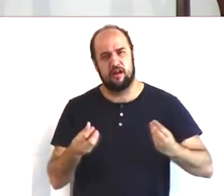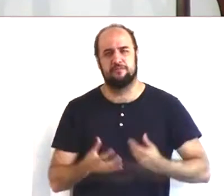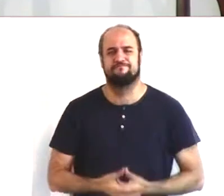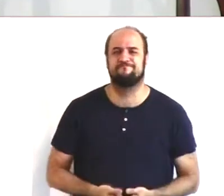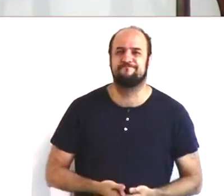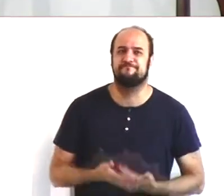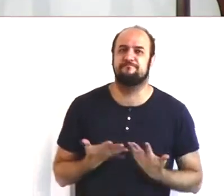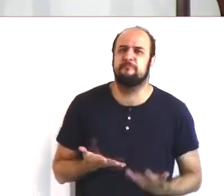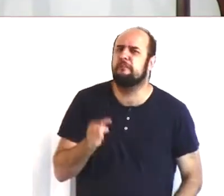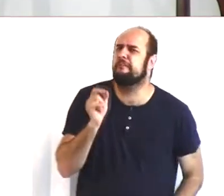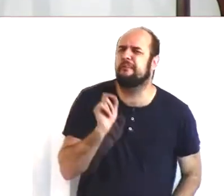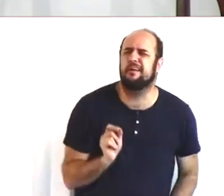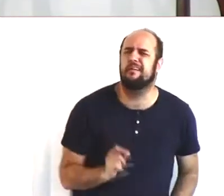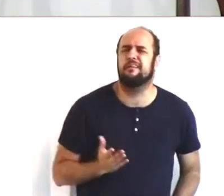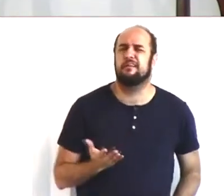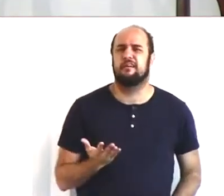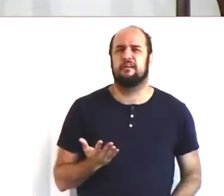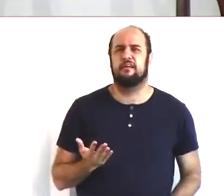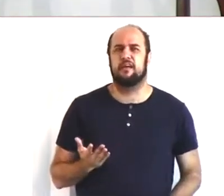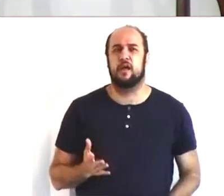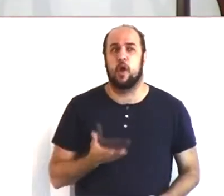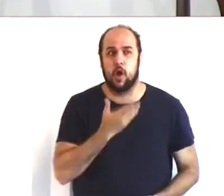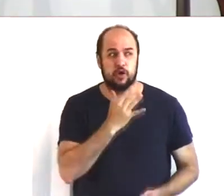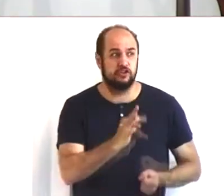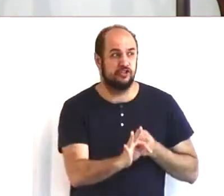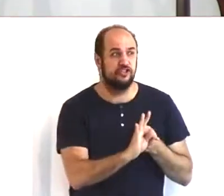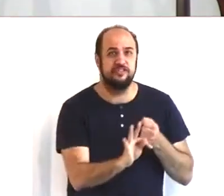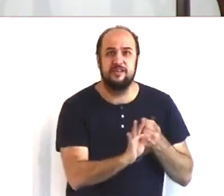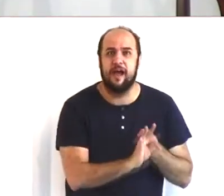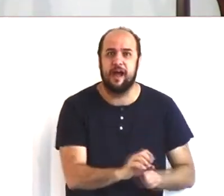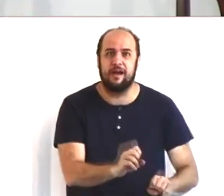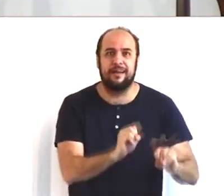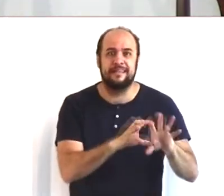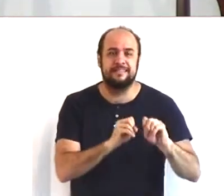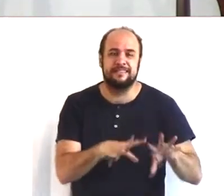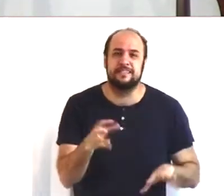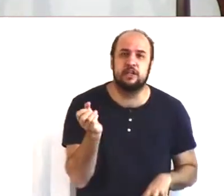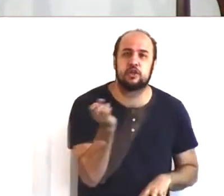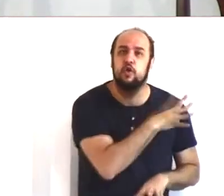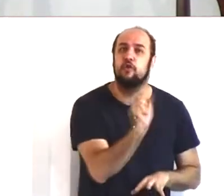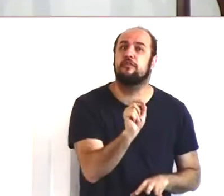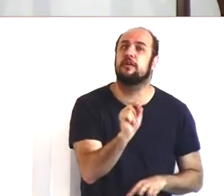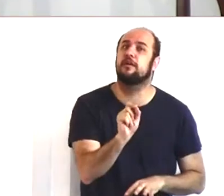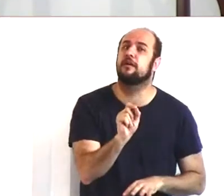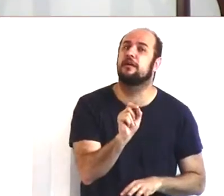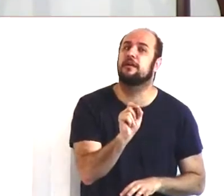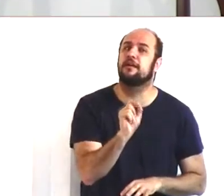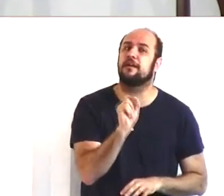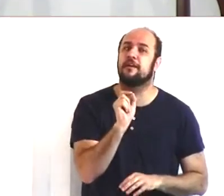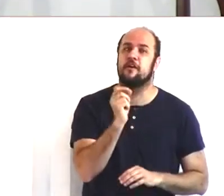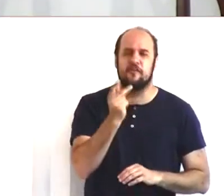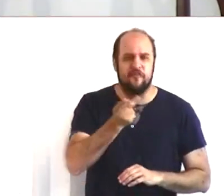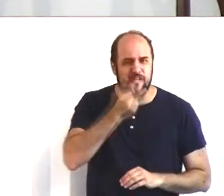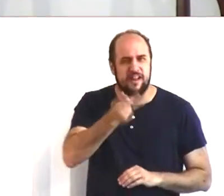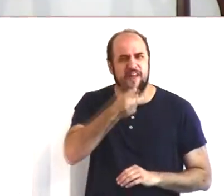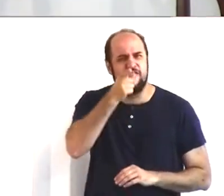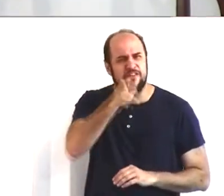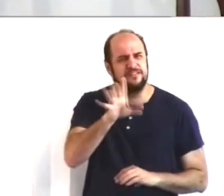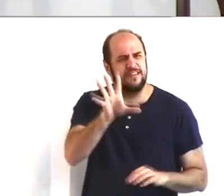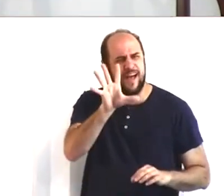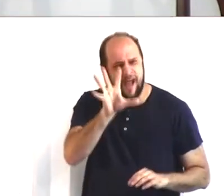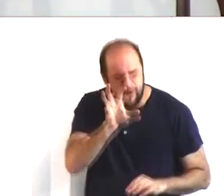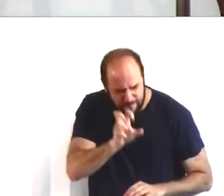E o que é isso? Para quem Tiago então está ensinando uma coisa nova? Ele está dizendo: ame a Deus